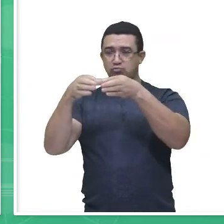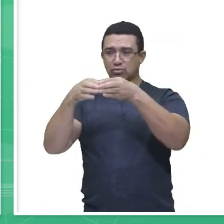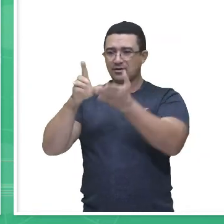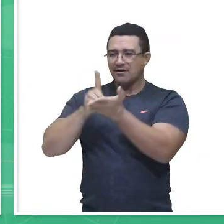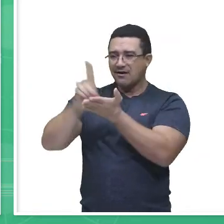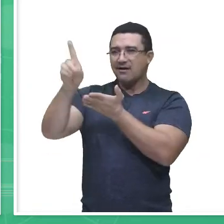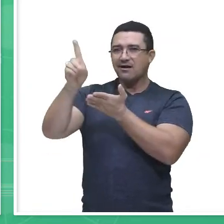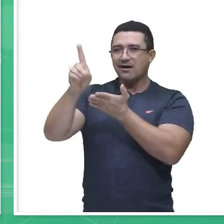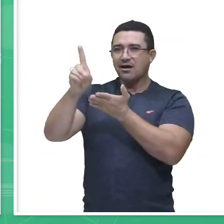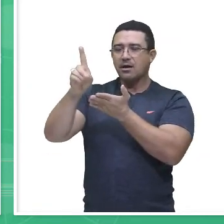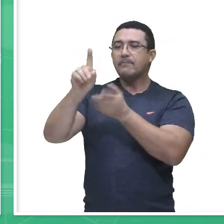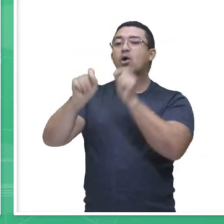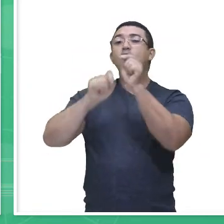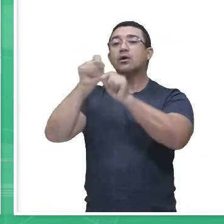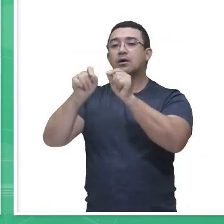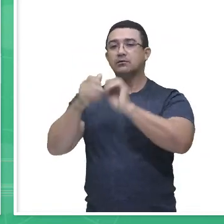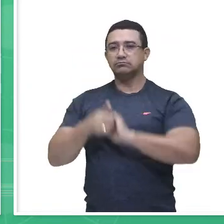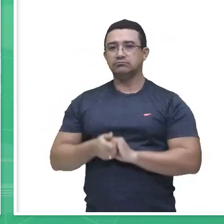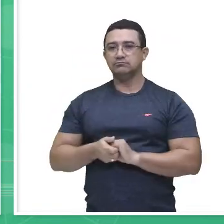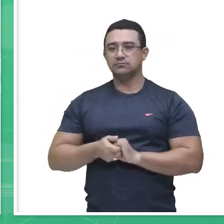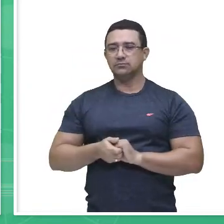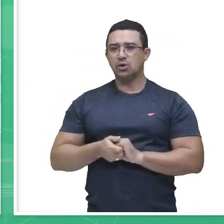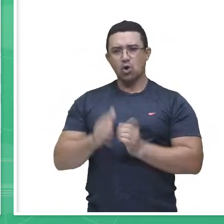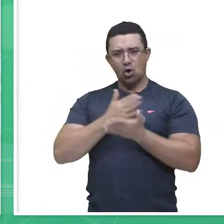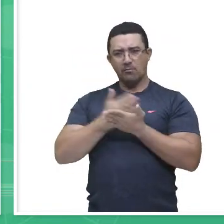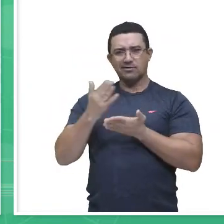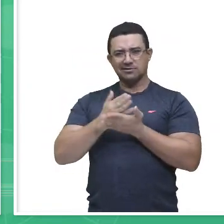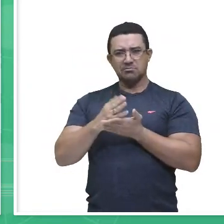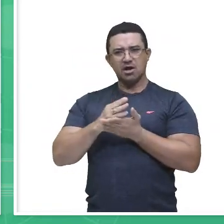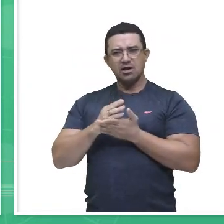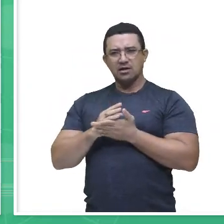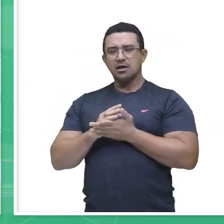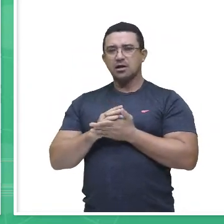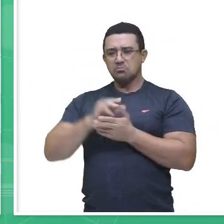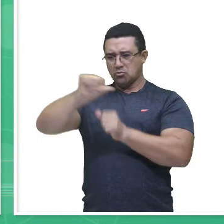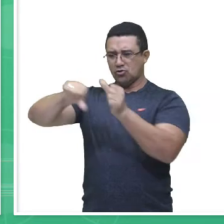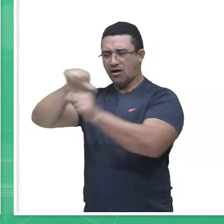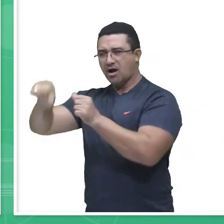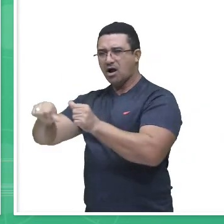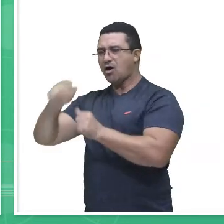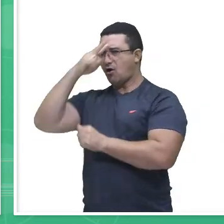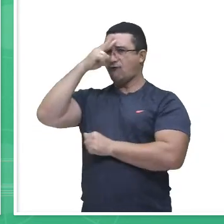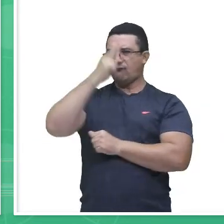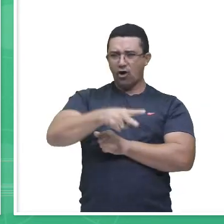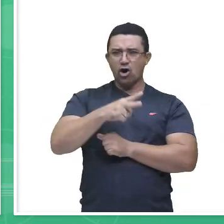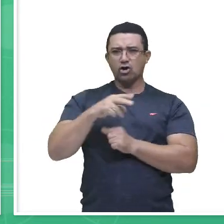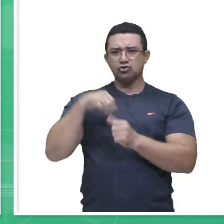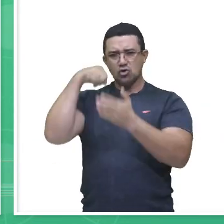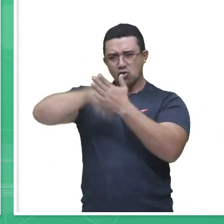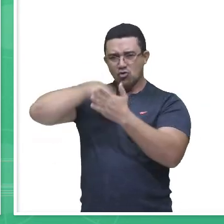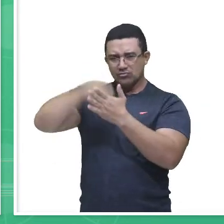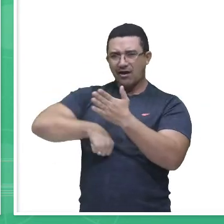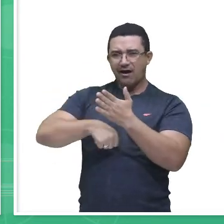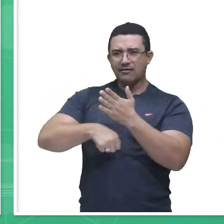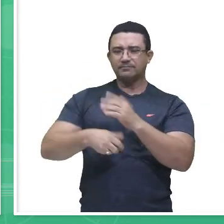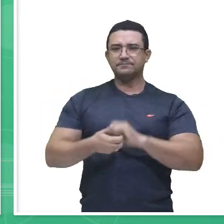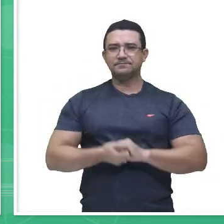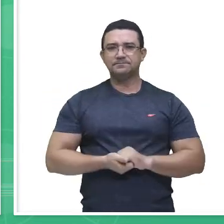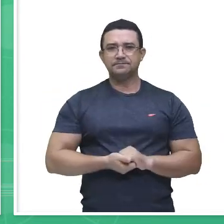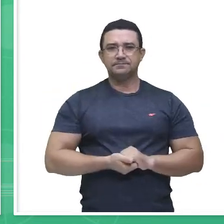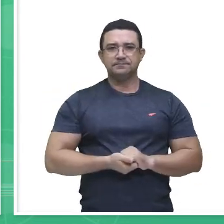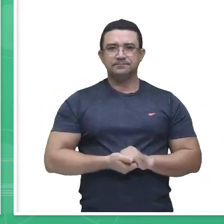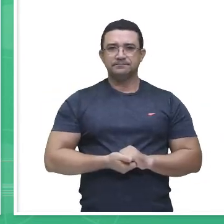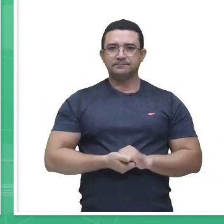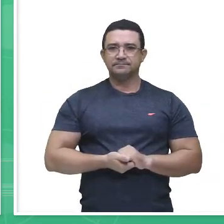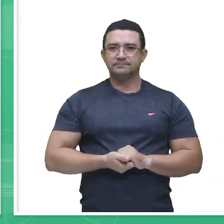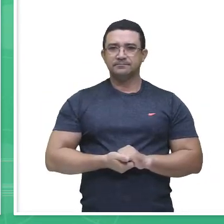para honrar, né, para se tornar forte de novo e ser um herói. Será que ele conseguiu? Aí a leitura é com vocês, certo?